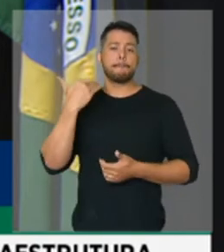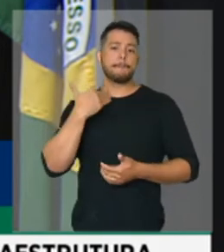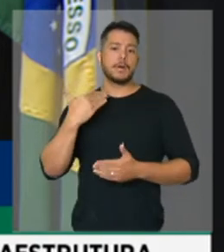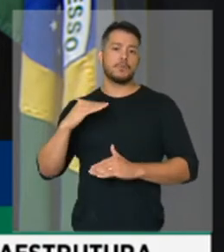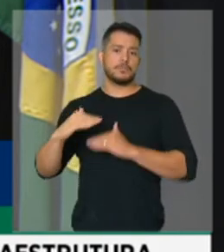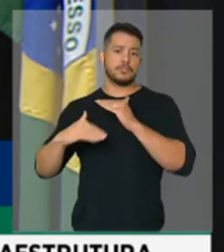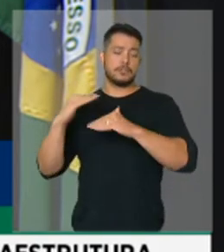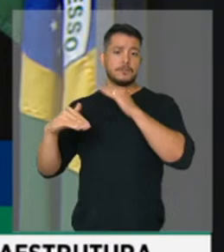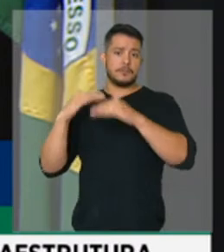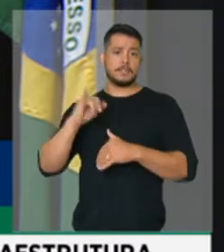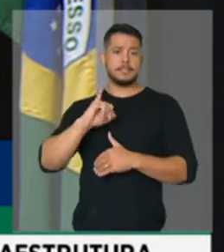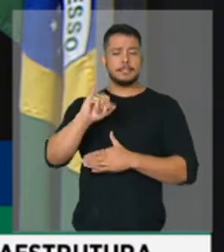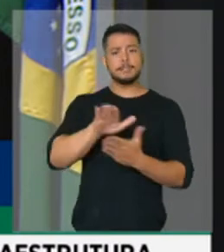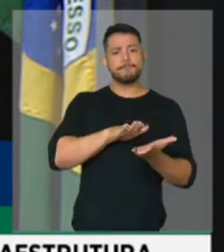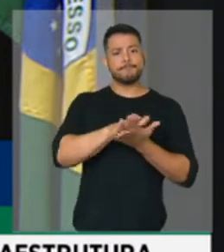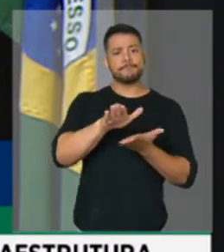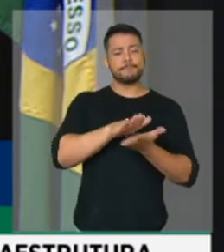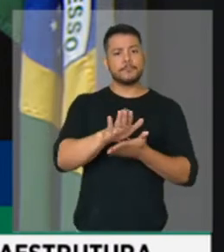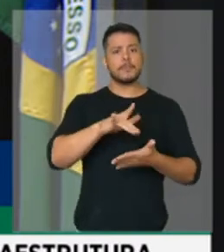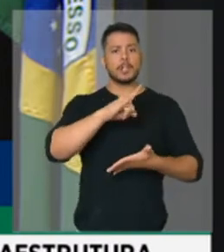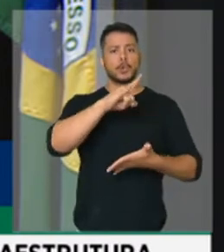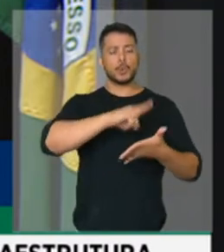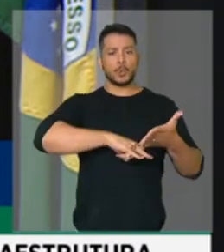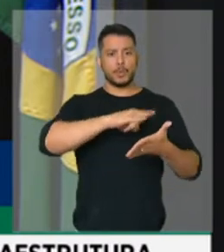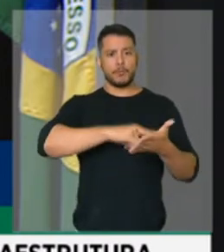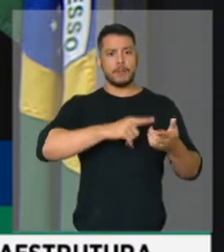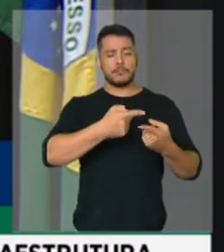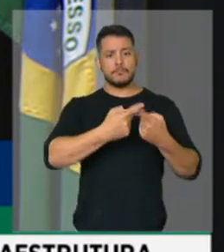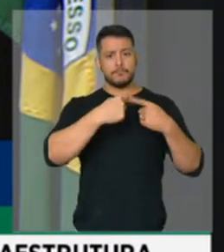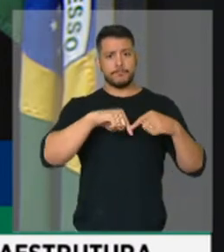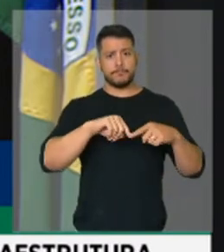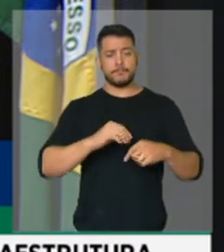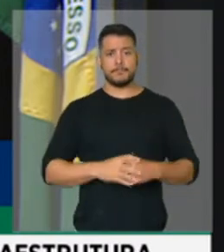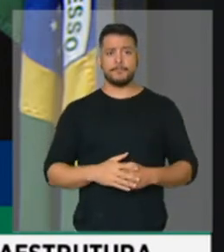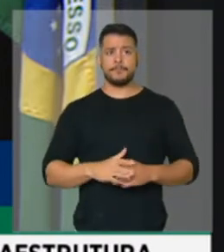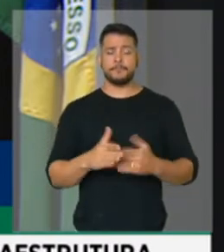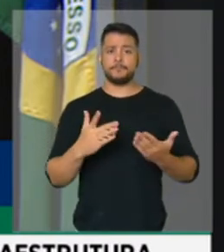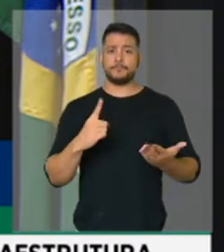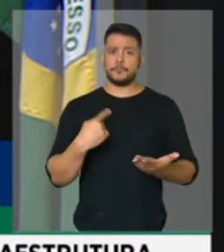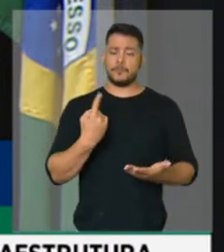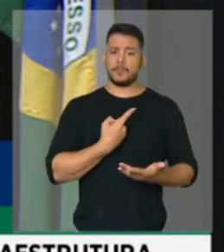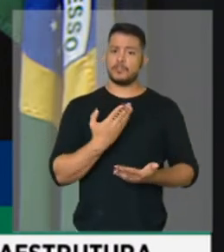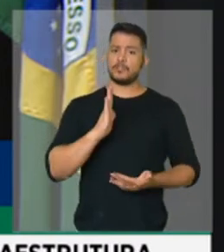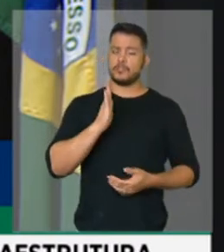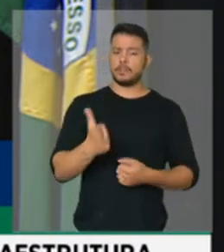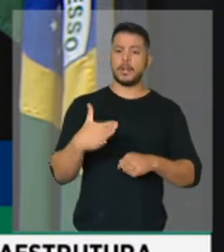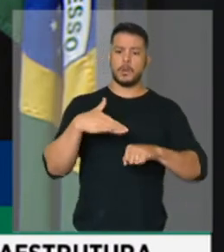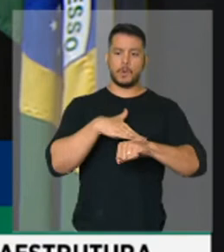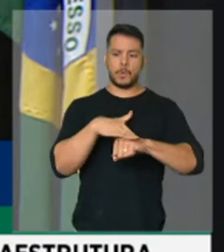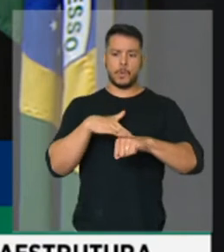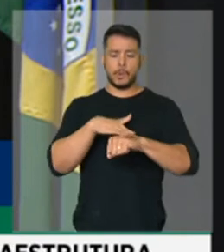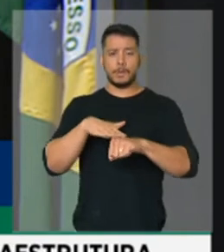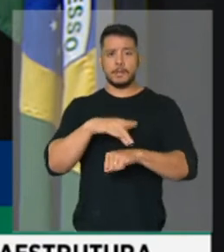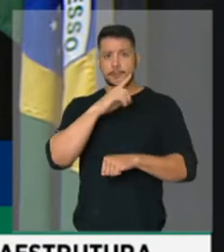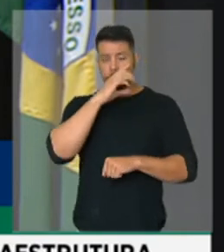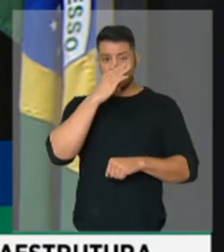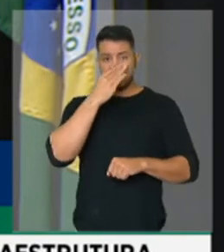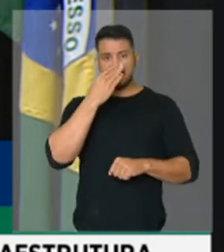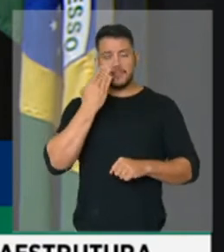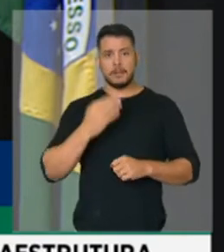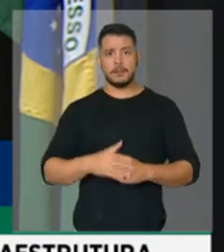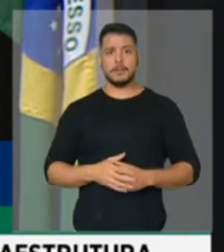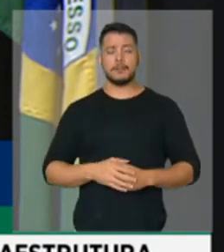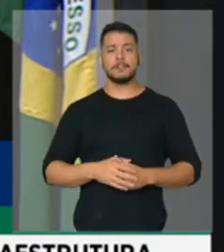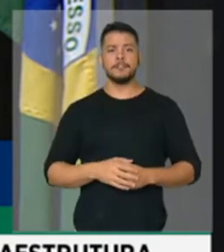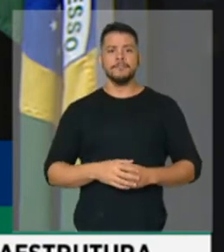emissão de títulos. Nós conversamos muito sobre isso. Essa emenda foi apresentada pelo nobre líder Alessandro